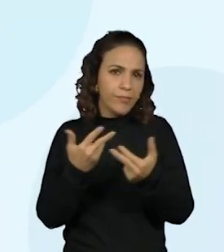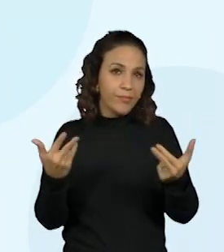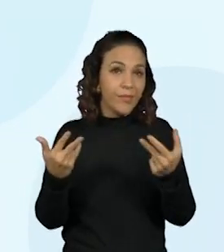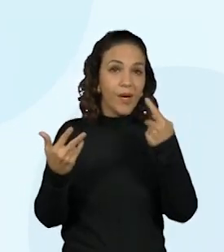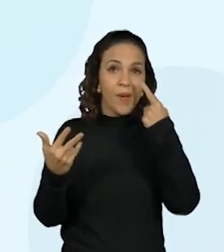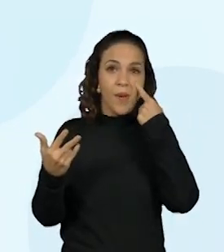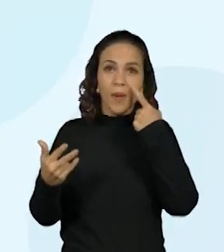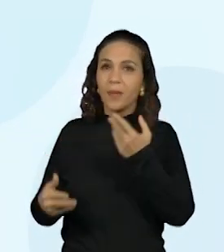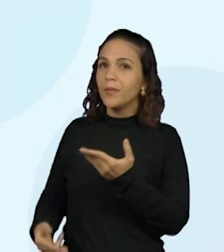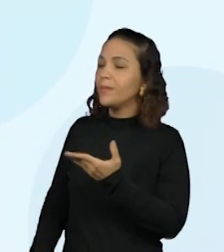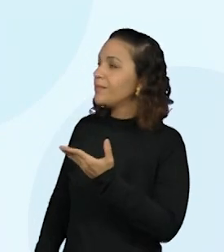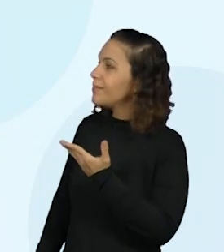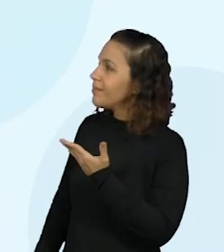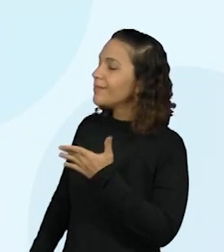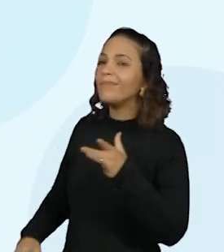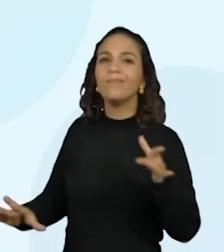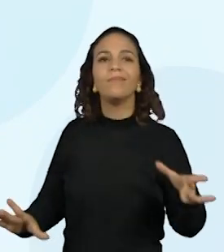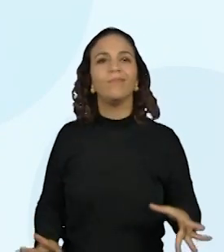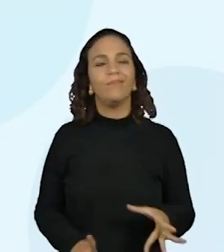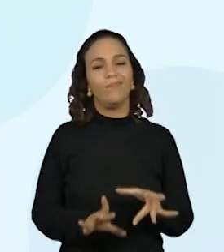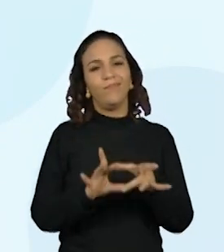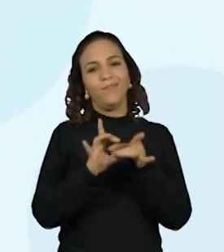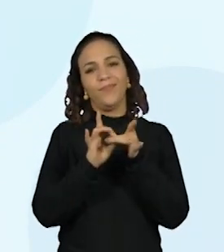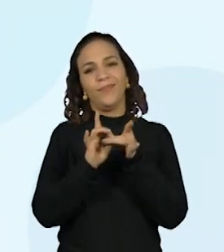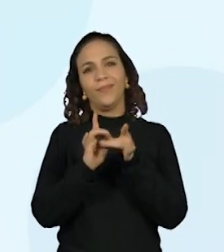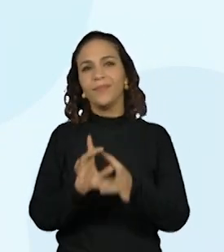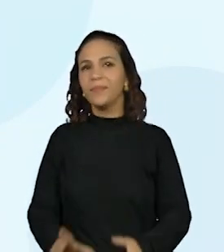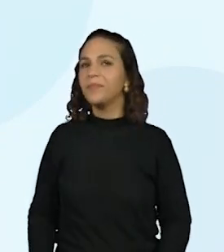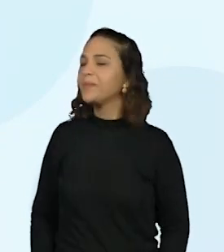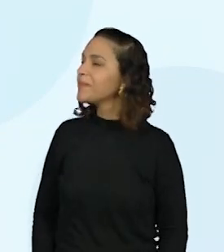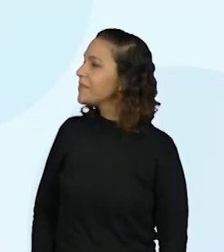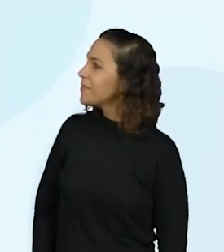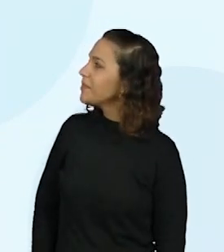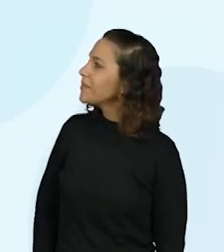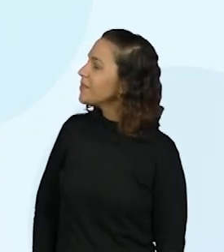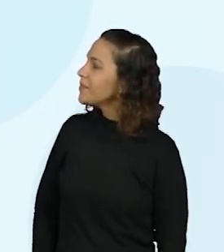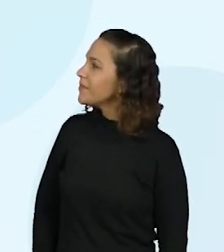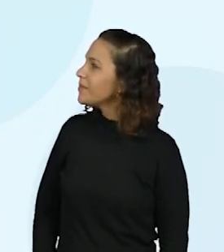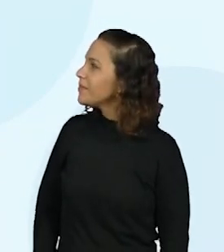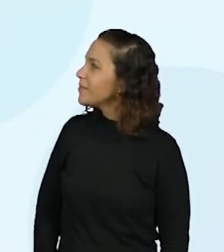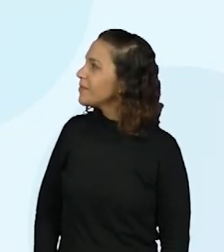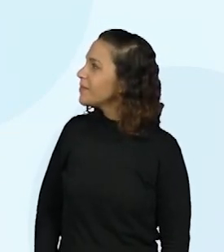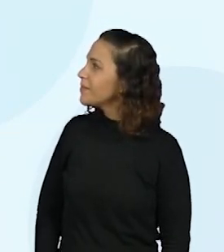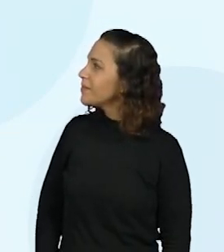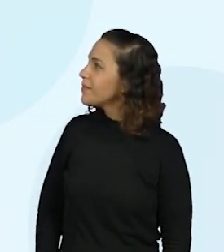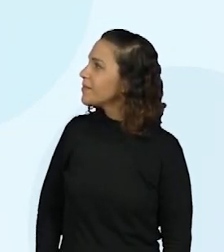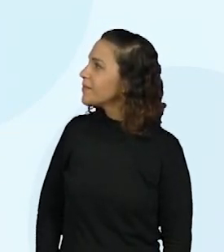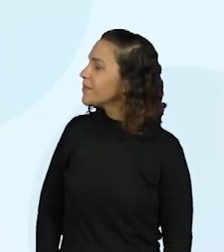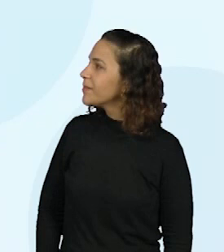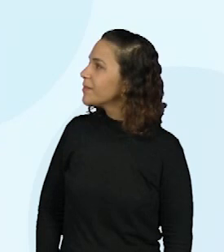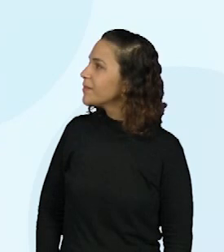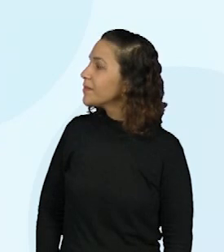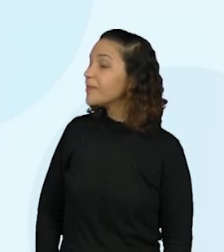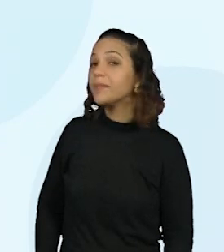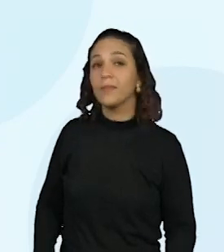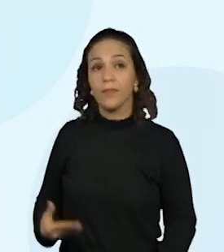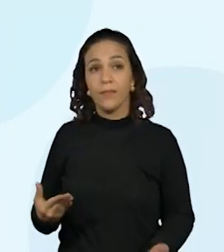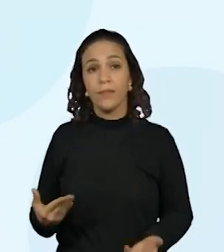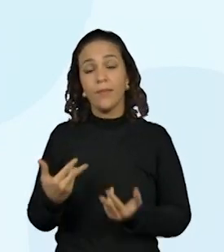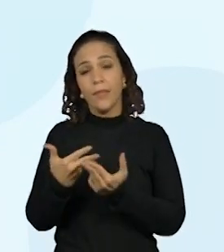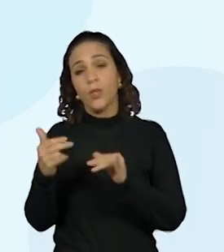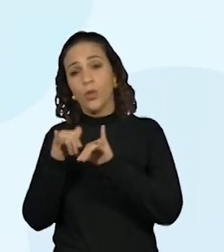ideias circulando em um mapa circular de ideias, enquanto na notícia